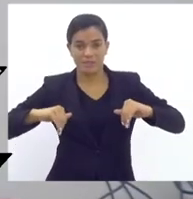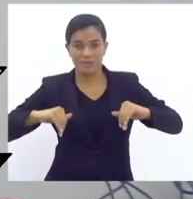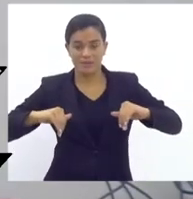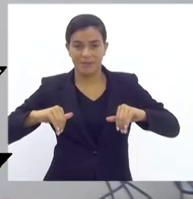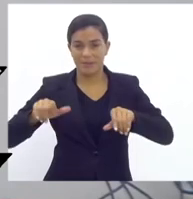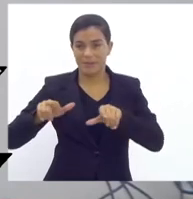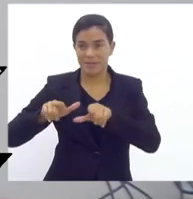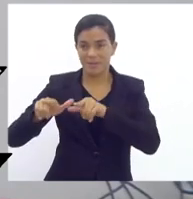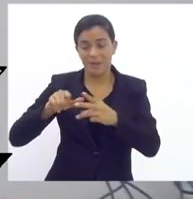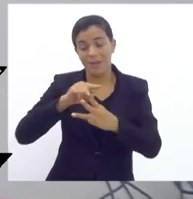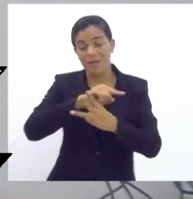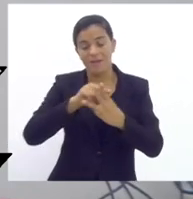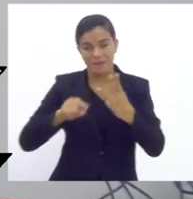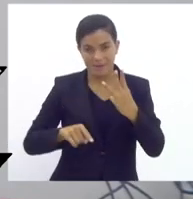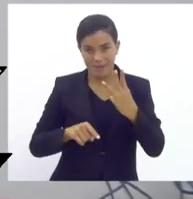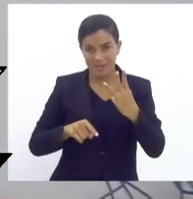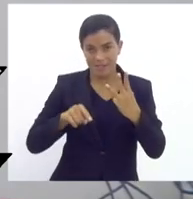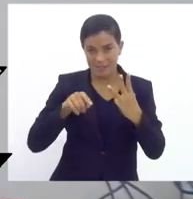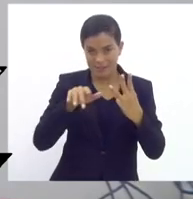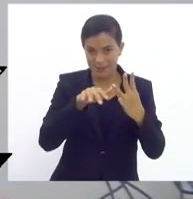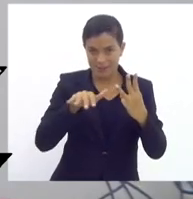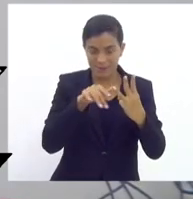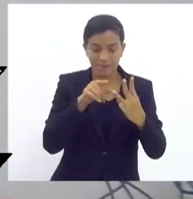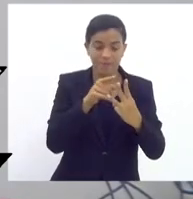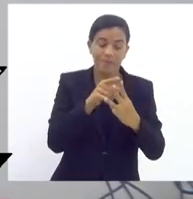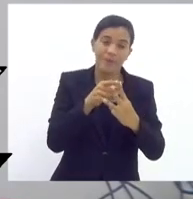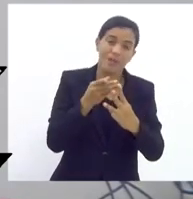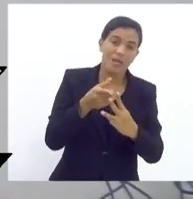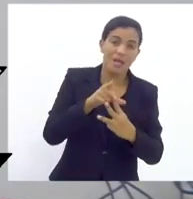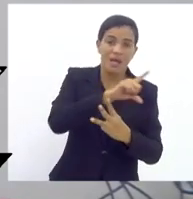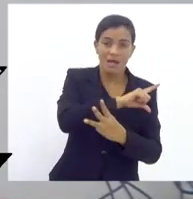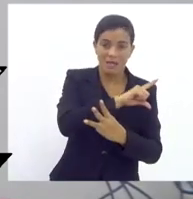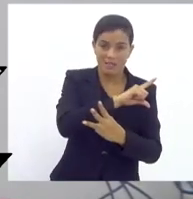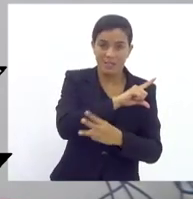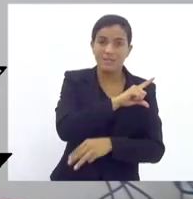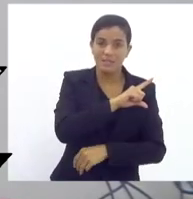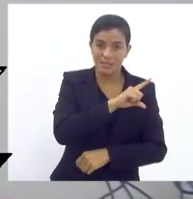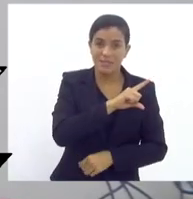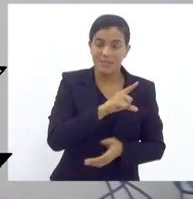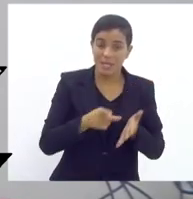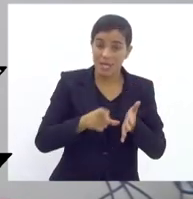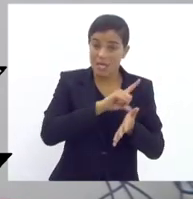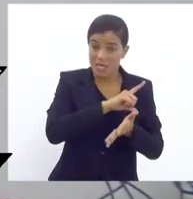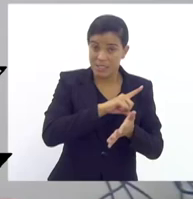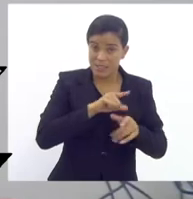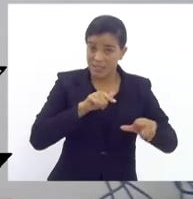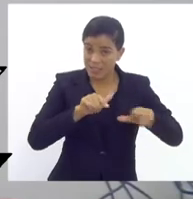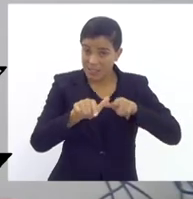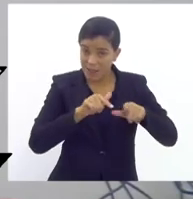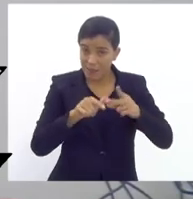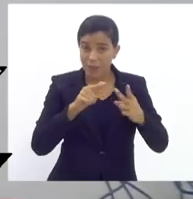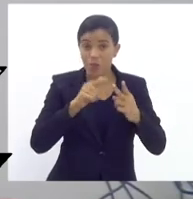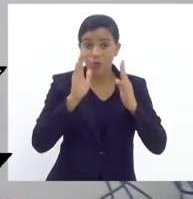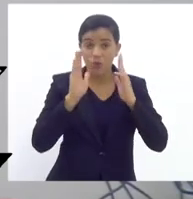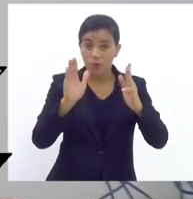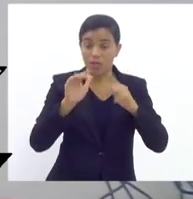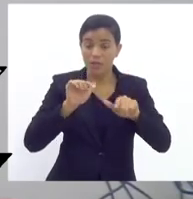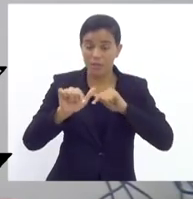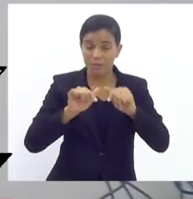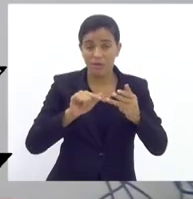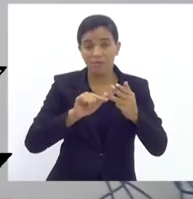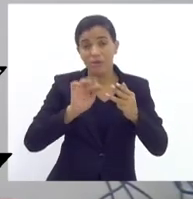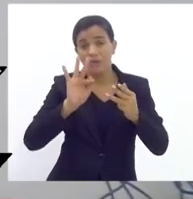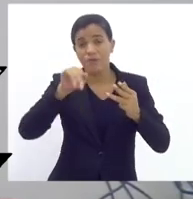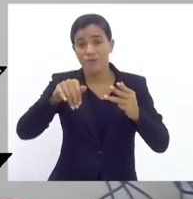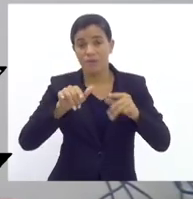o três momentos antes de ser de trabalhar durante o trabalho e